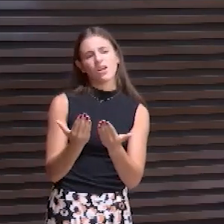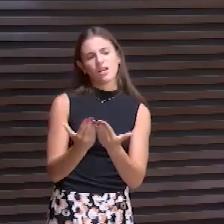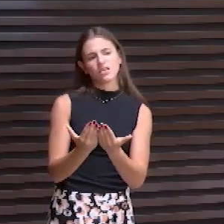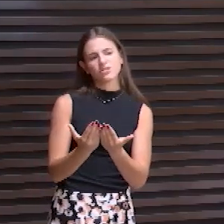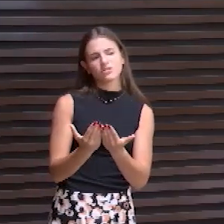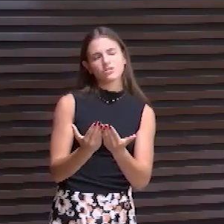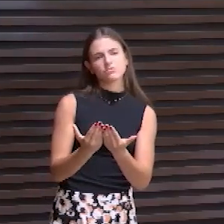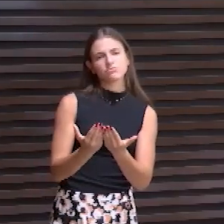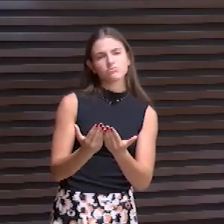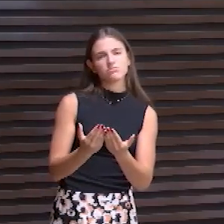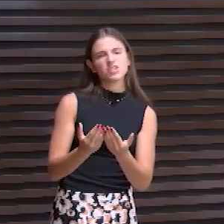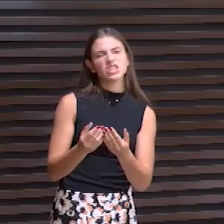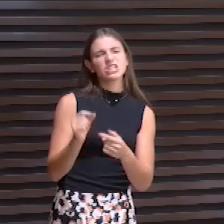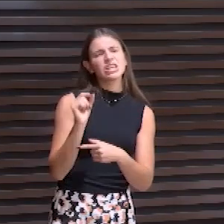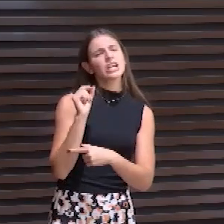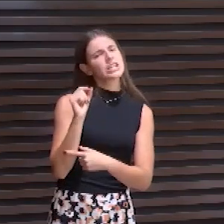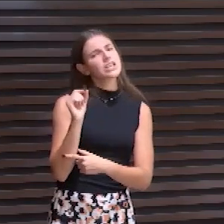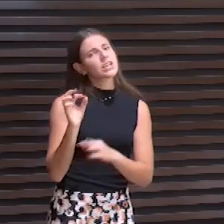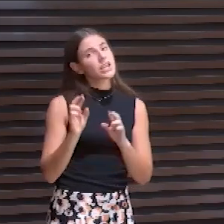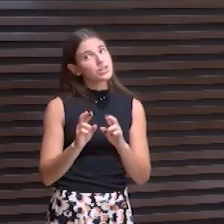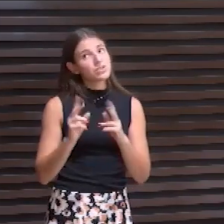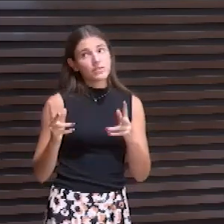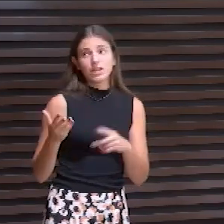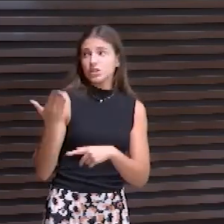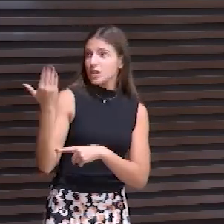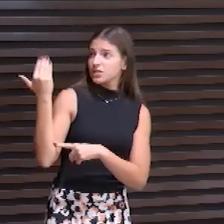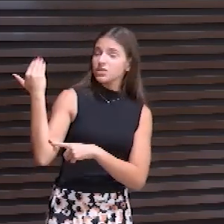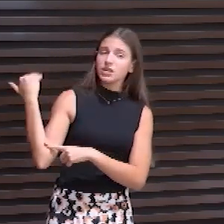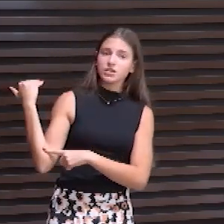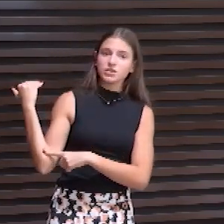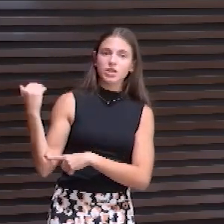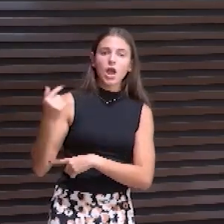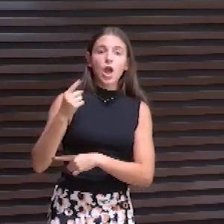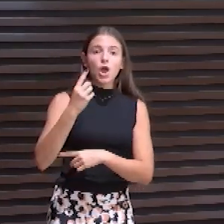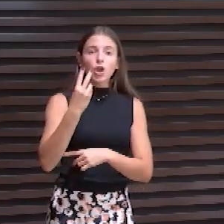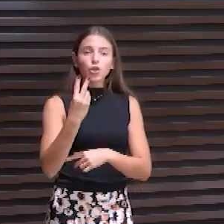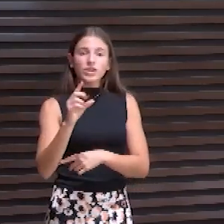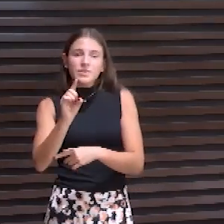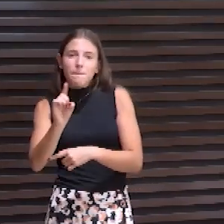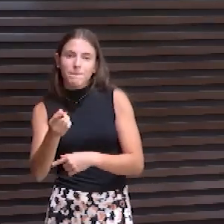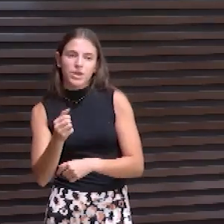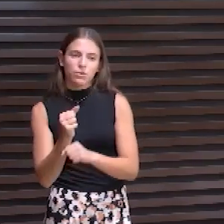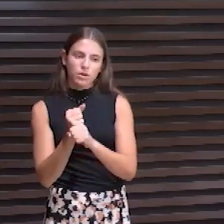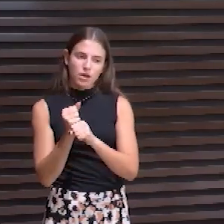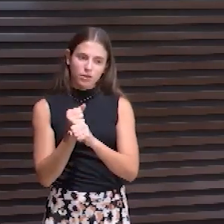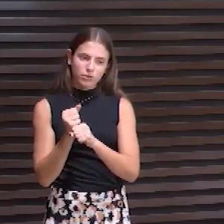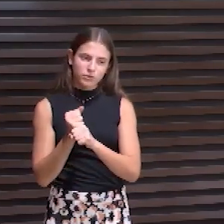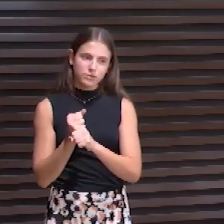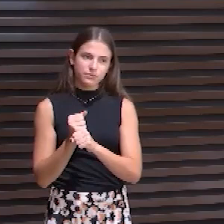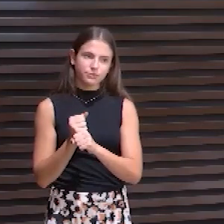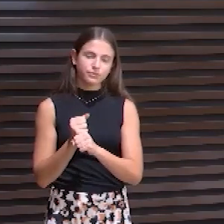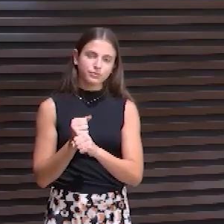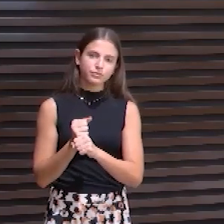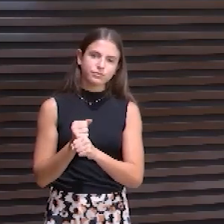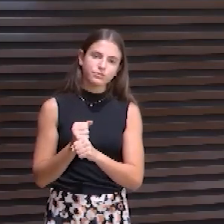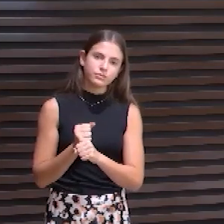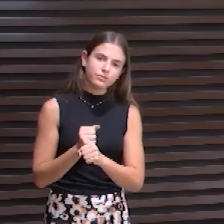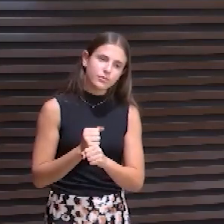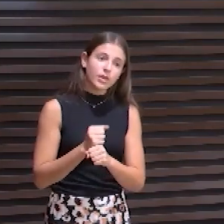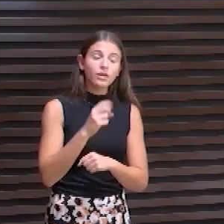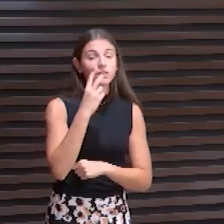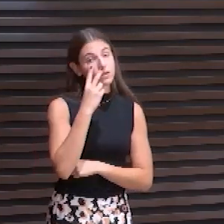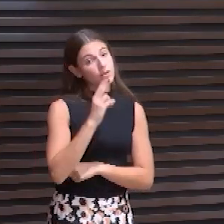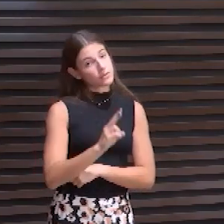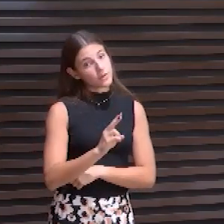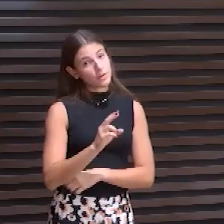O que mudou de lá para cá? 2000 anos para cá. O que mudou? Nada. Nós vemos que as